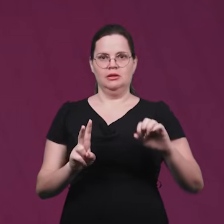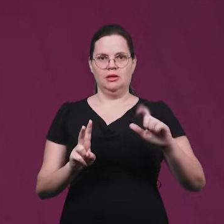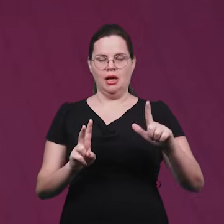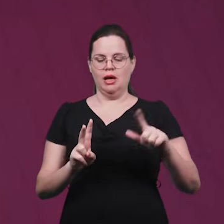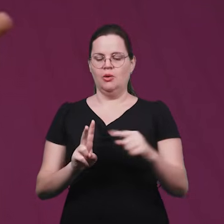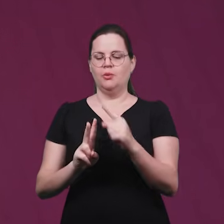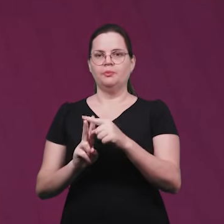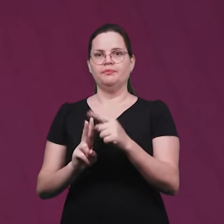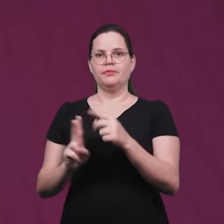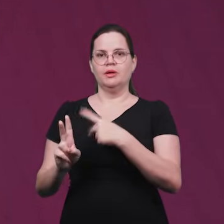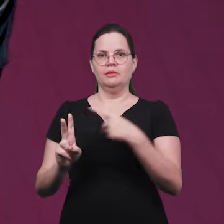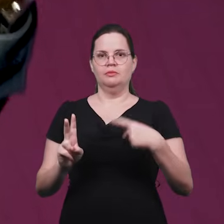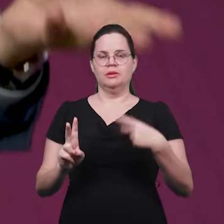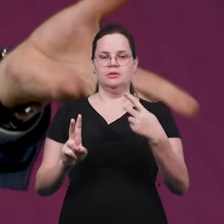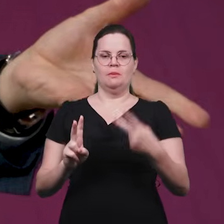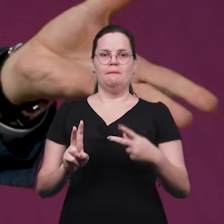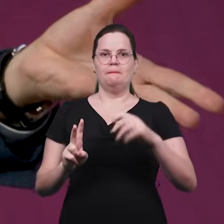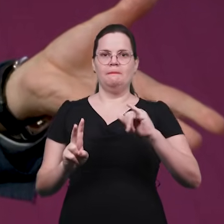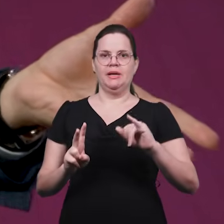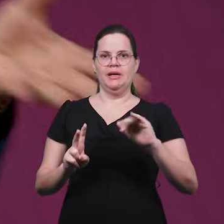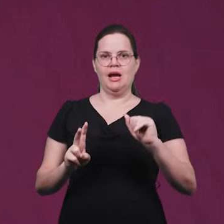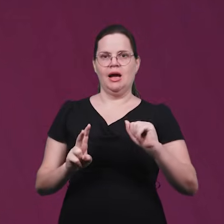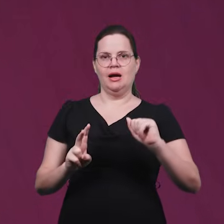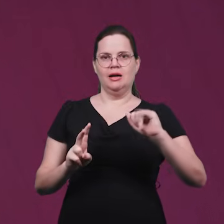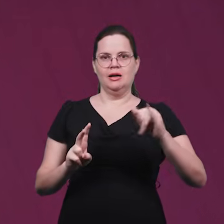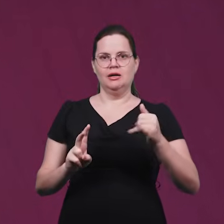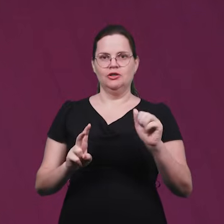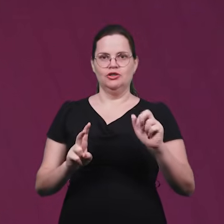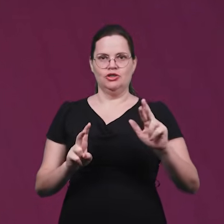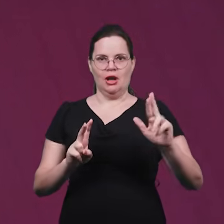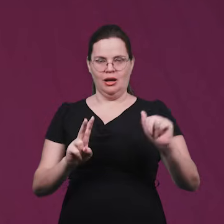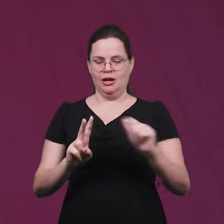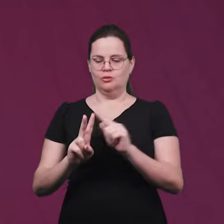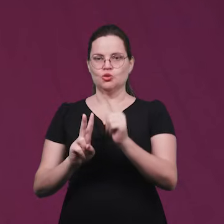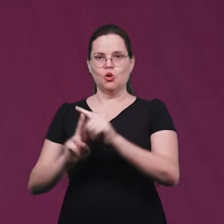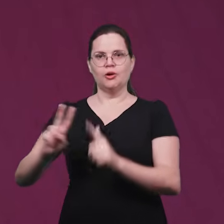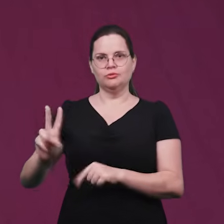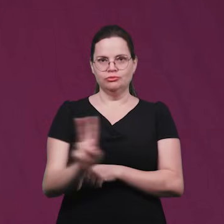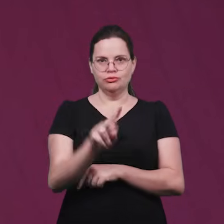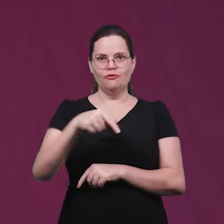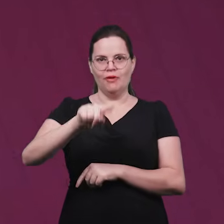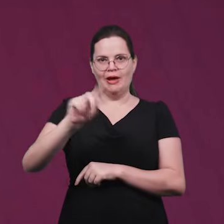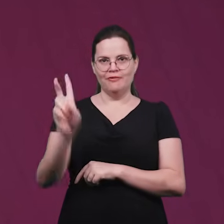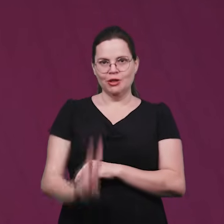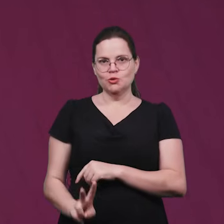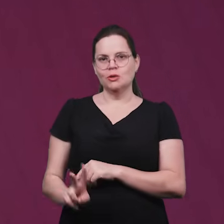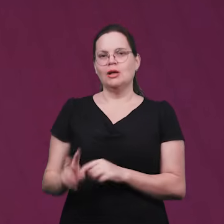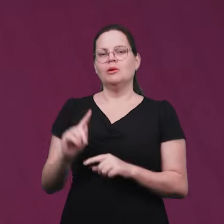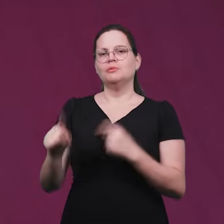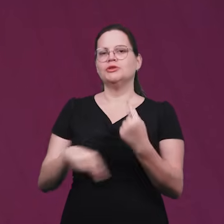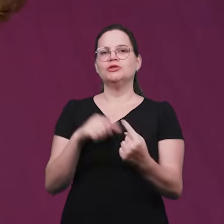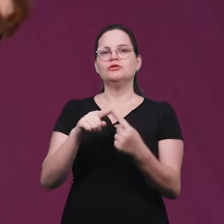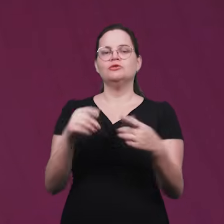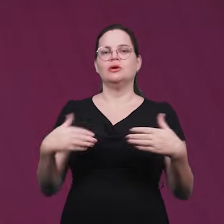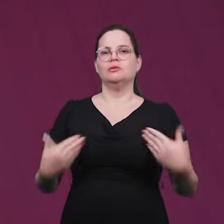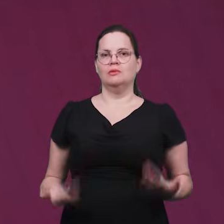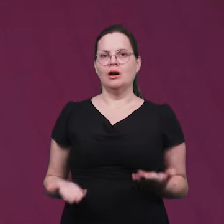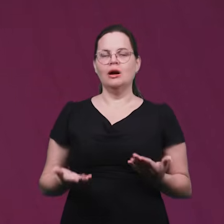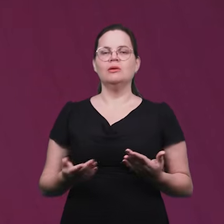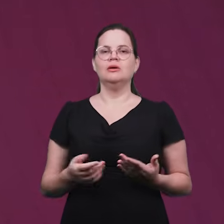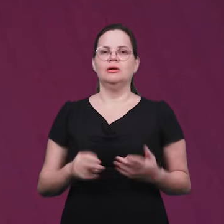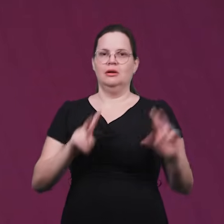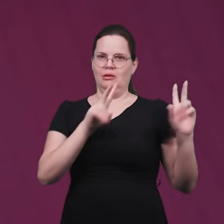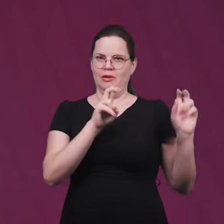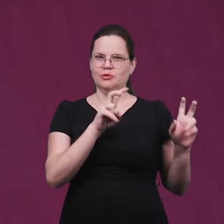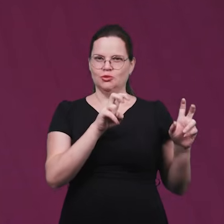aqui presente, como o pastor Pirajara Freitas, que com ele irá, o objetivo da Igreja além daquilo que